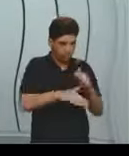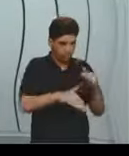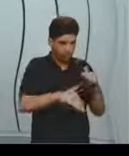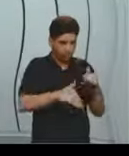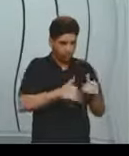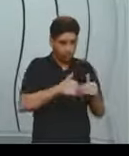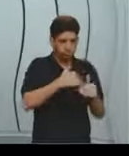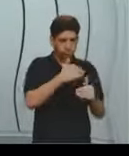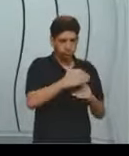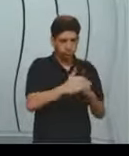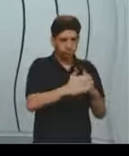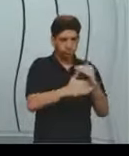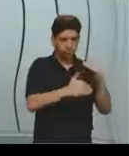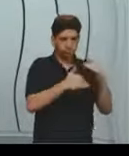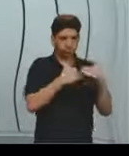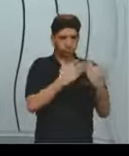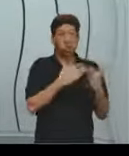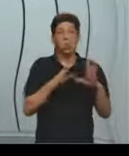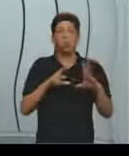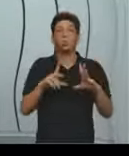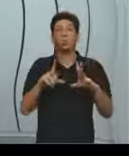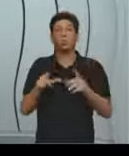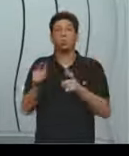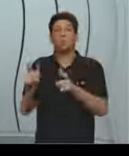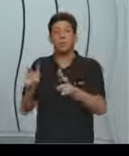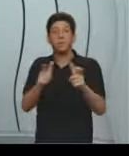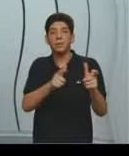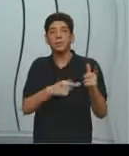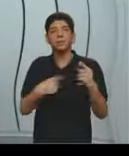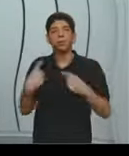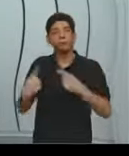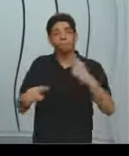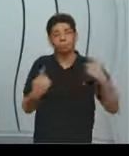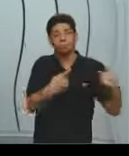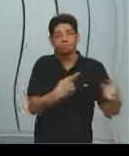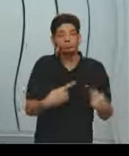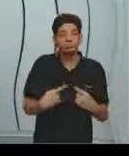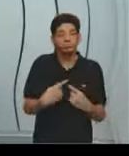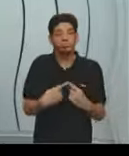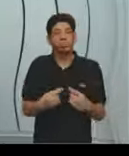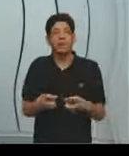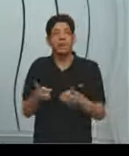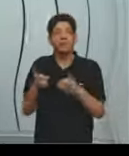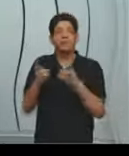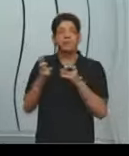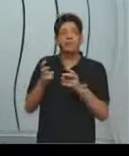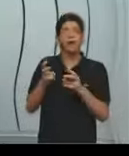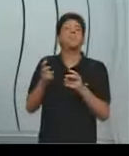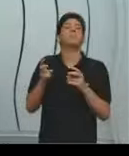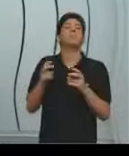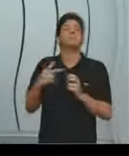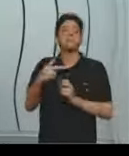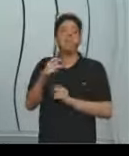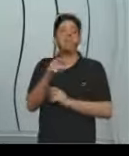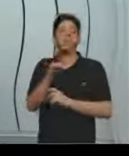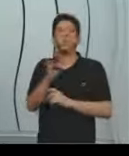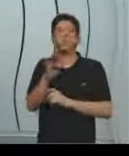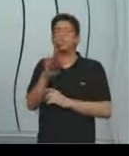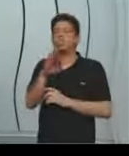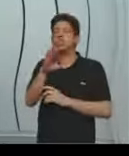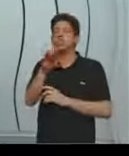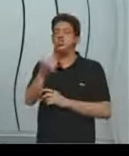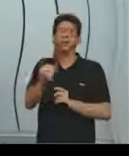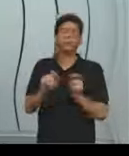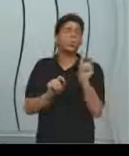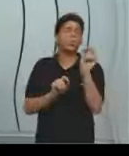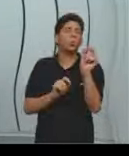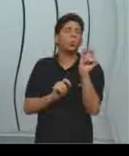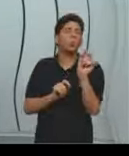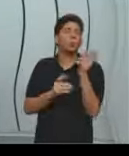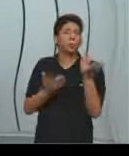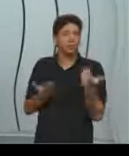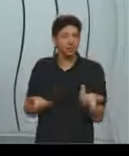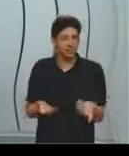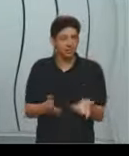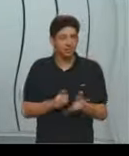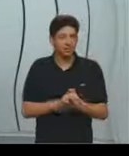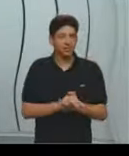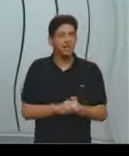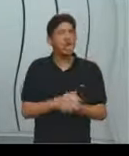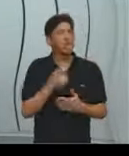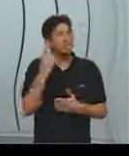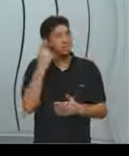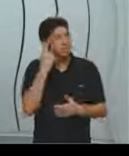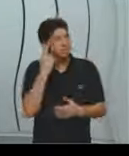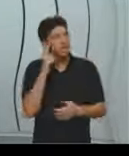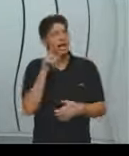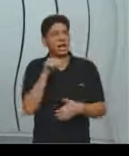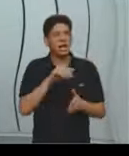a gente vai discutir E aí a gente começa a desconstruir uma lógica do que que é política porque geralmente a gente pensa política como uma política